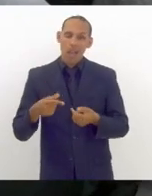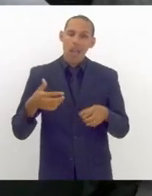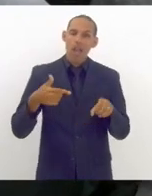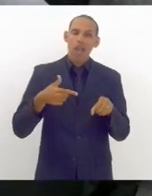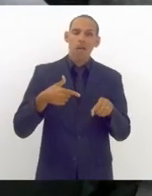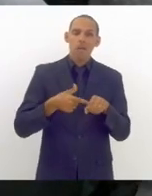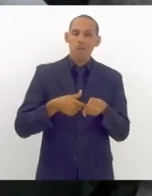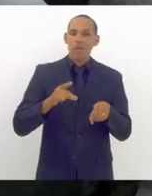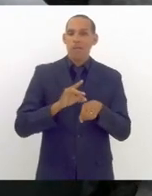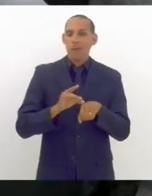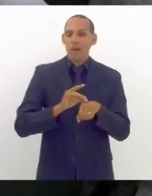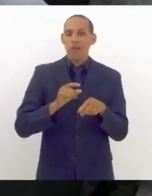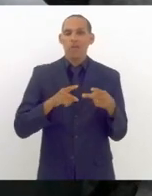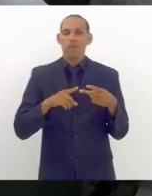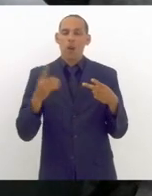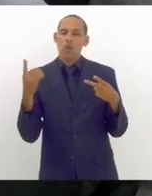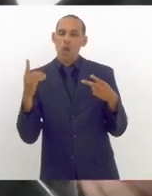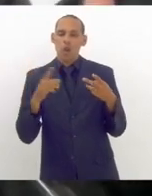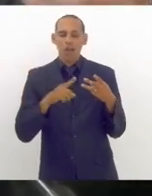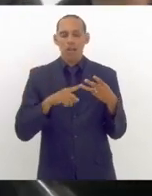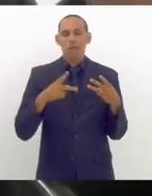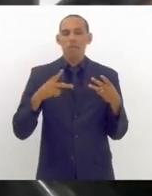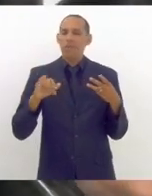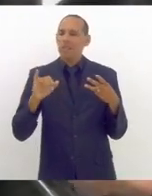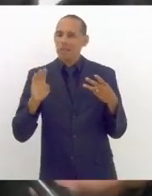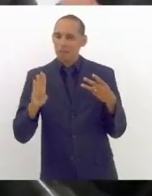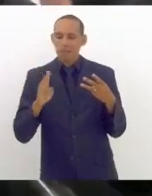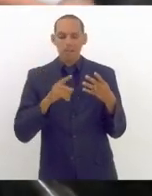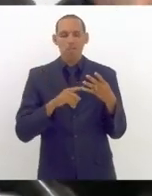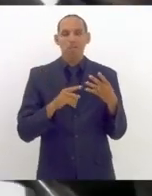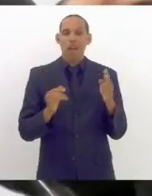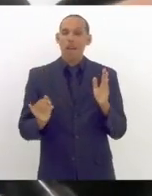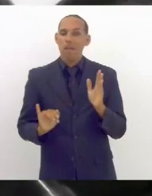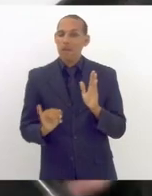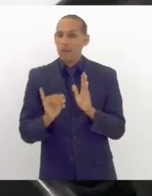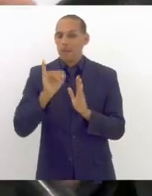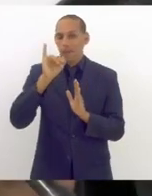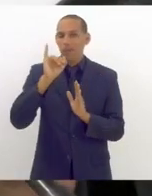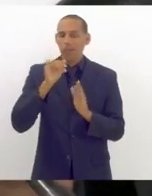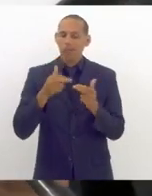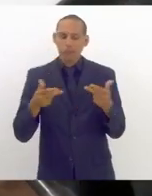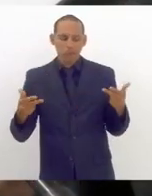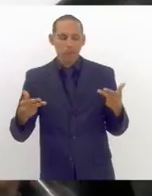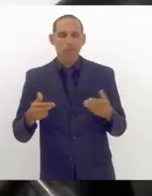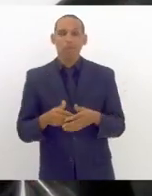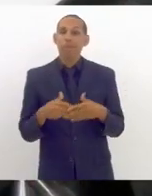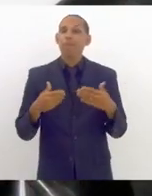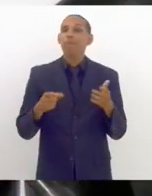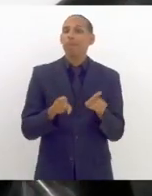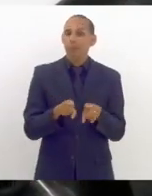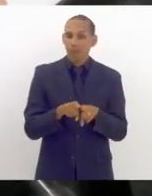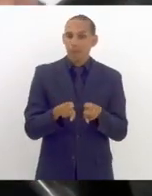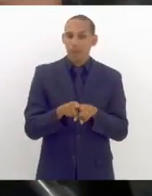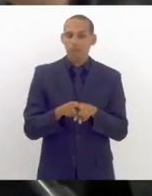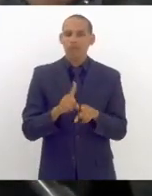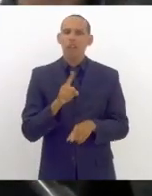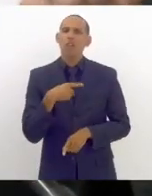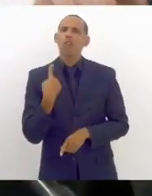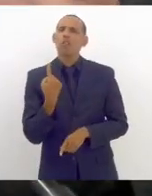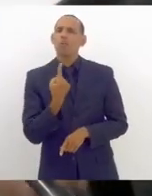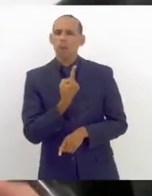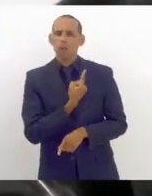petróleo dólar PIB inflação enfim Além disso nós